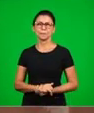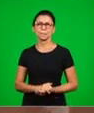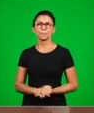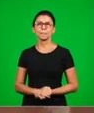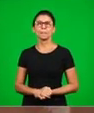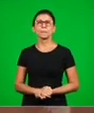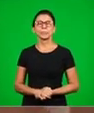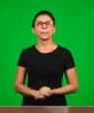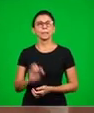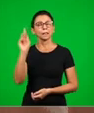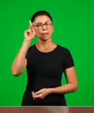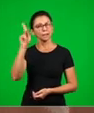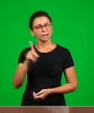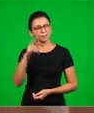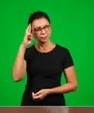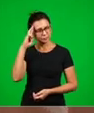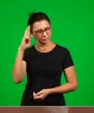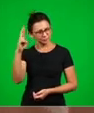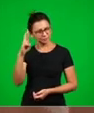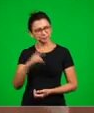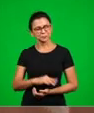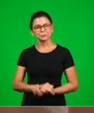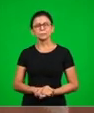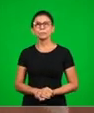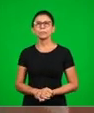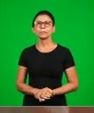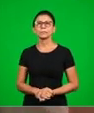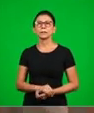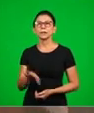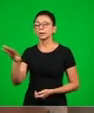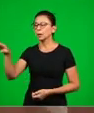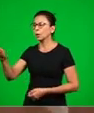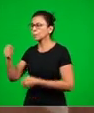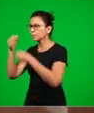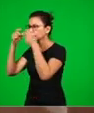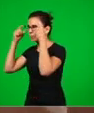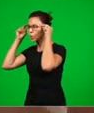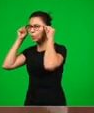Bem, irmãos, a paz do Senhor. Eu vou pegar meu óculos aqui.